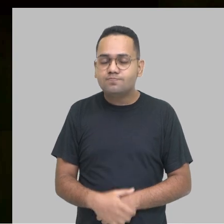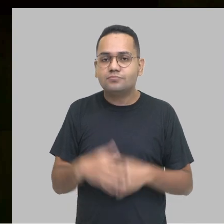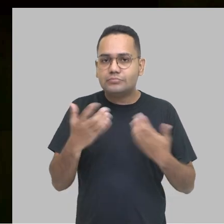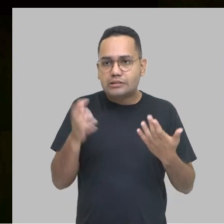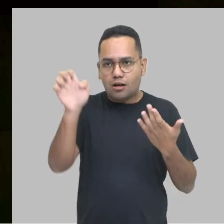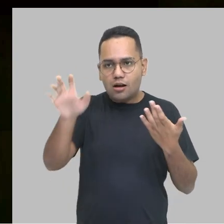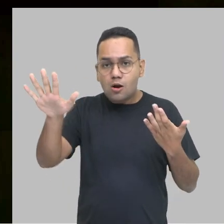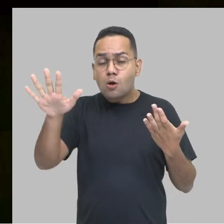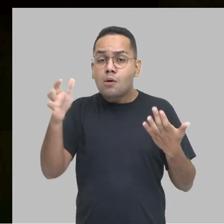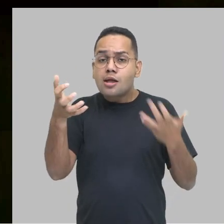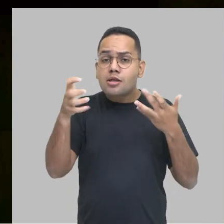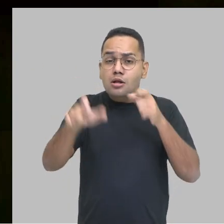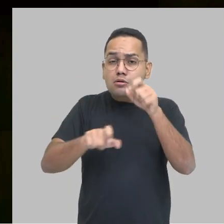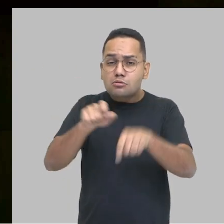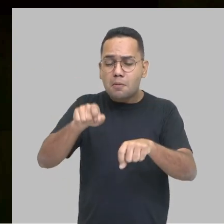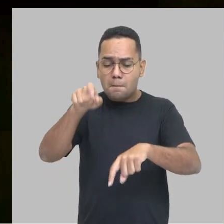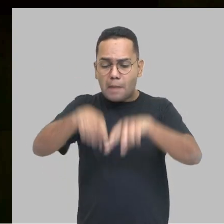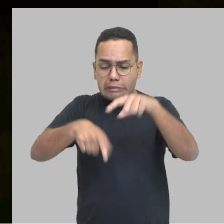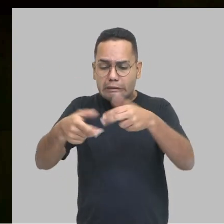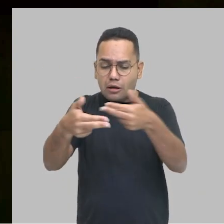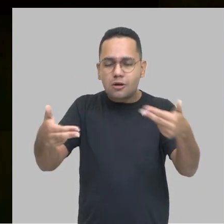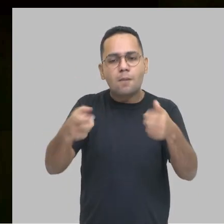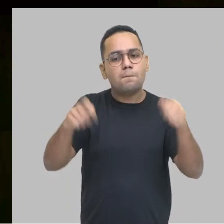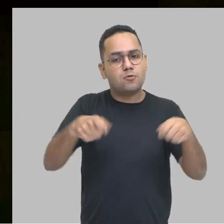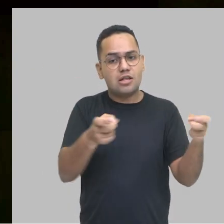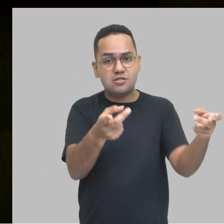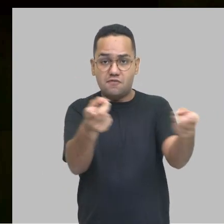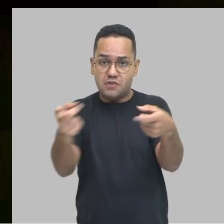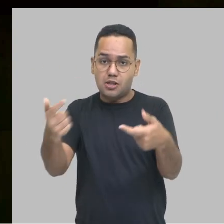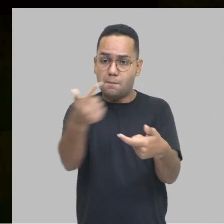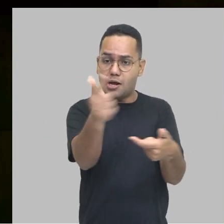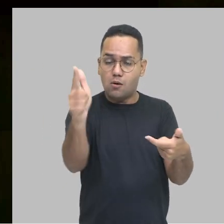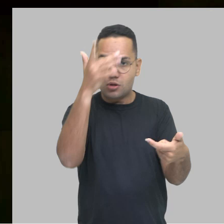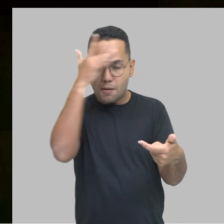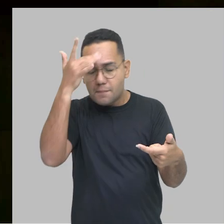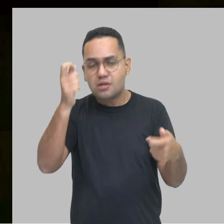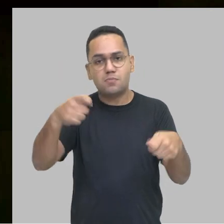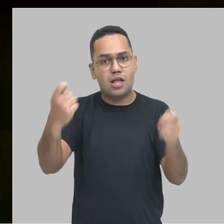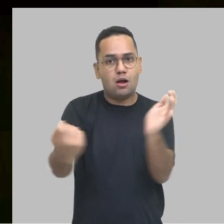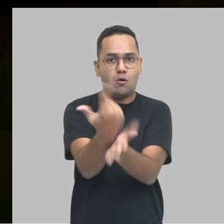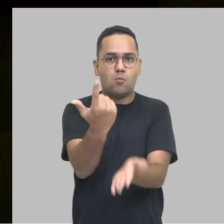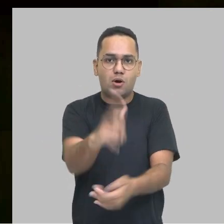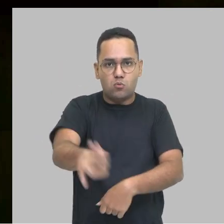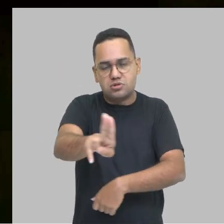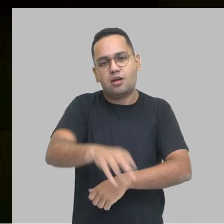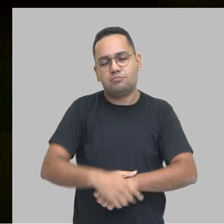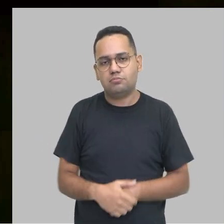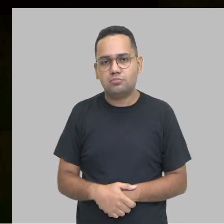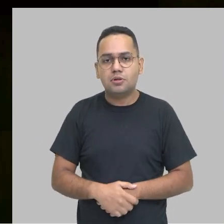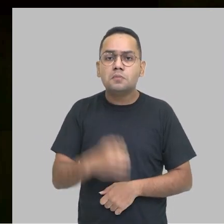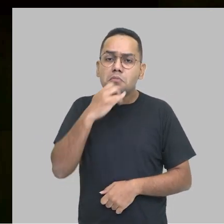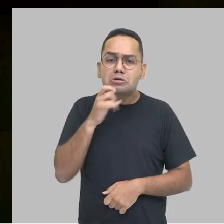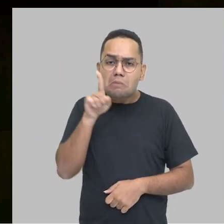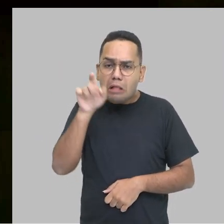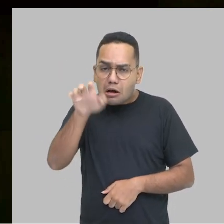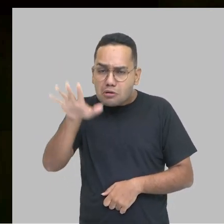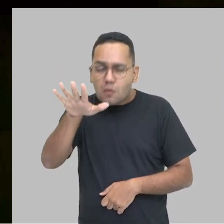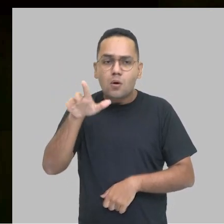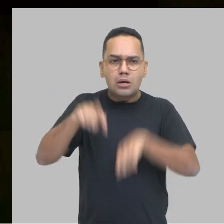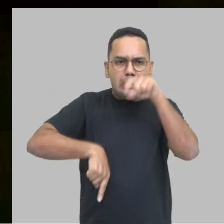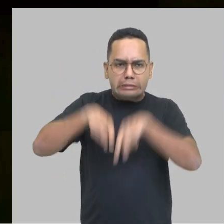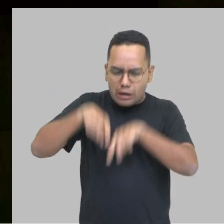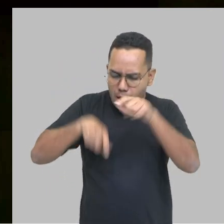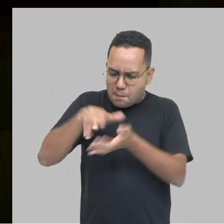para vender os seus produtos industrializados. Vamos lá, gente. Se eu produzo muito, obviamente eu quero vender o que